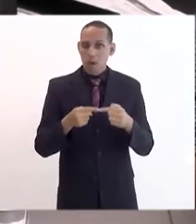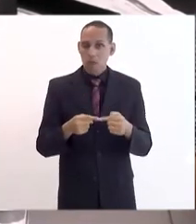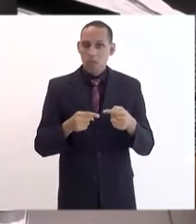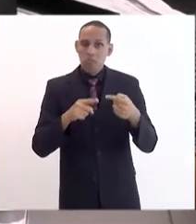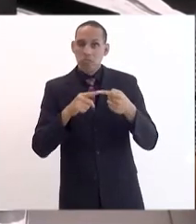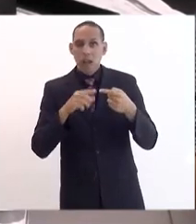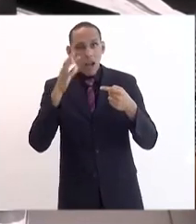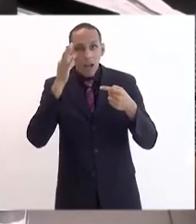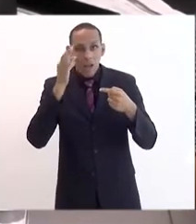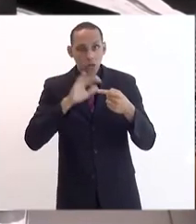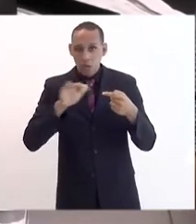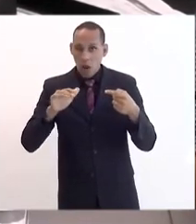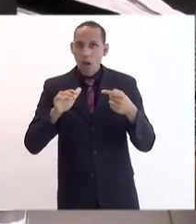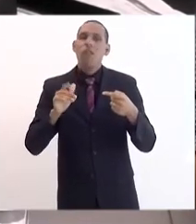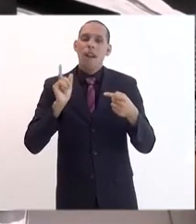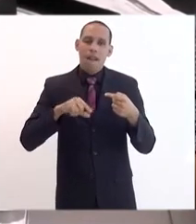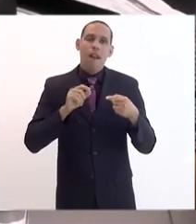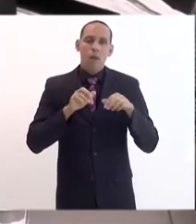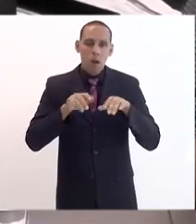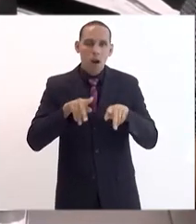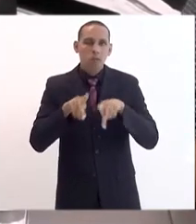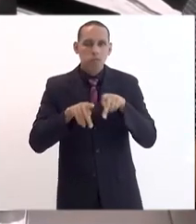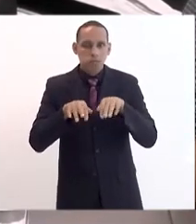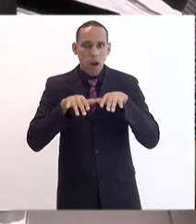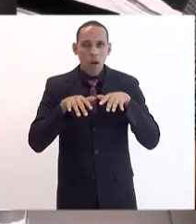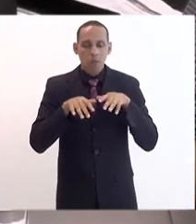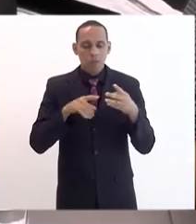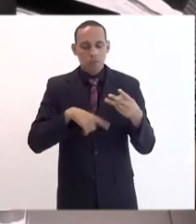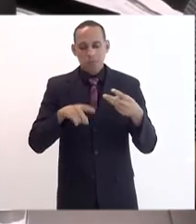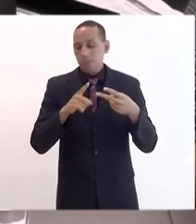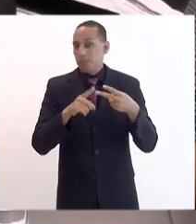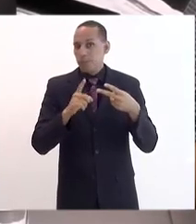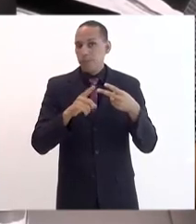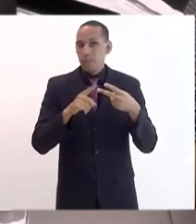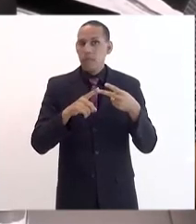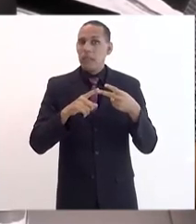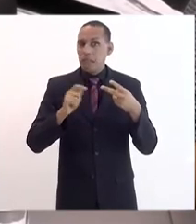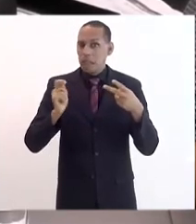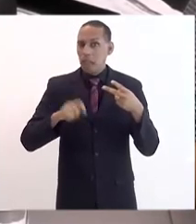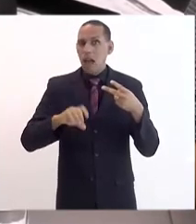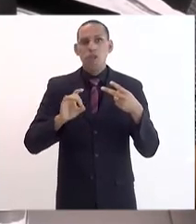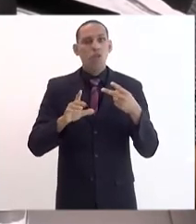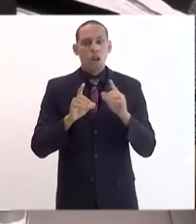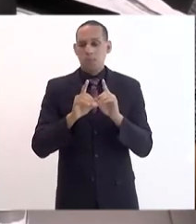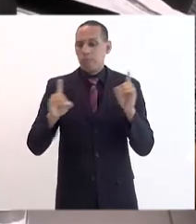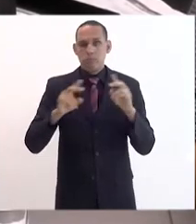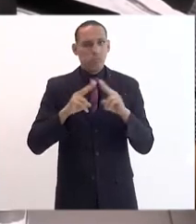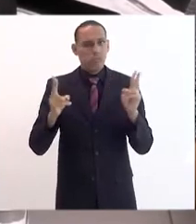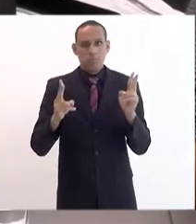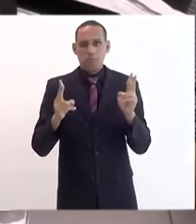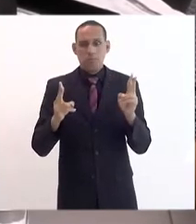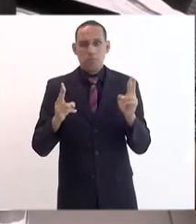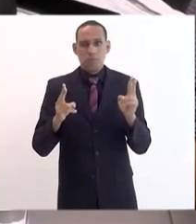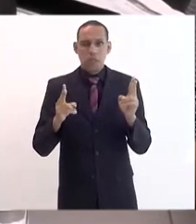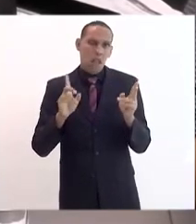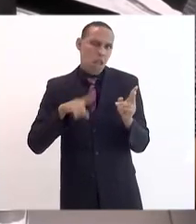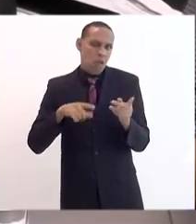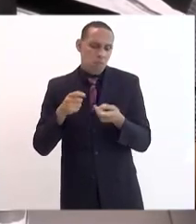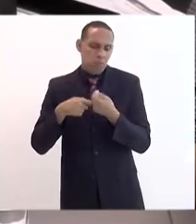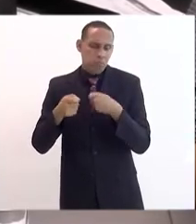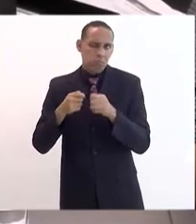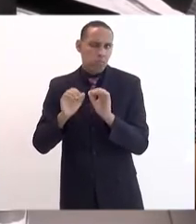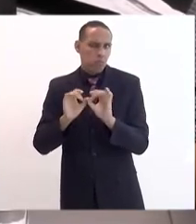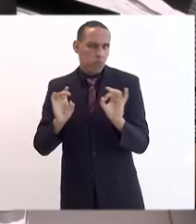presencial, audiência, uma podendo ser, inclusive, só remota, alguma coisa administrativa,